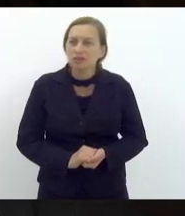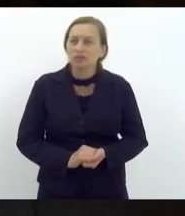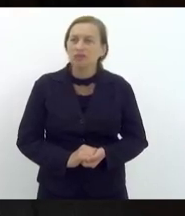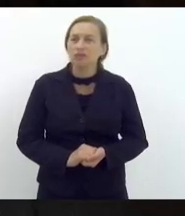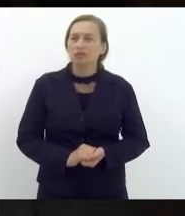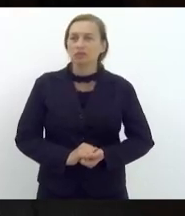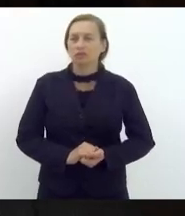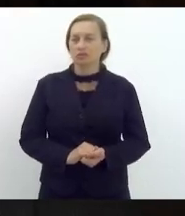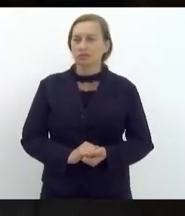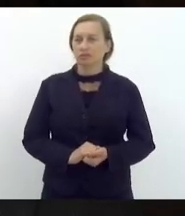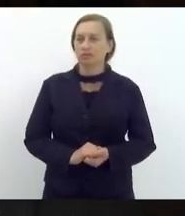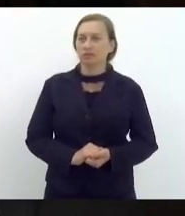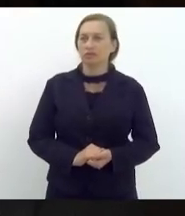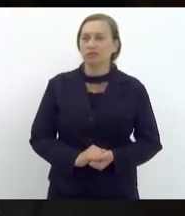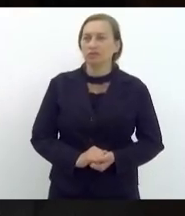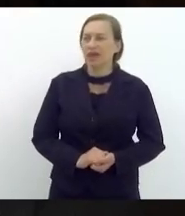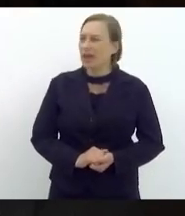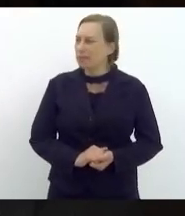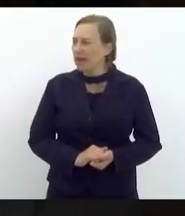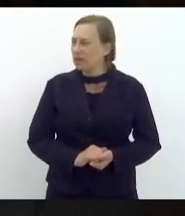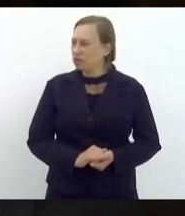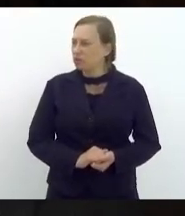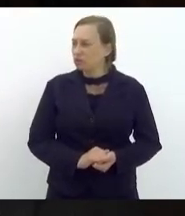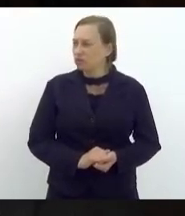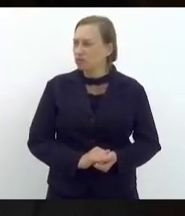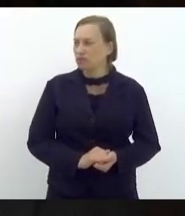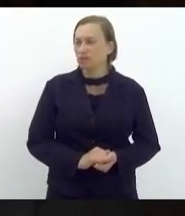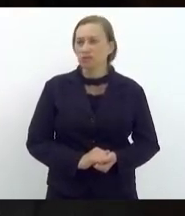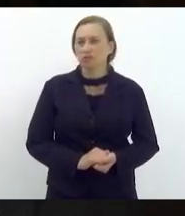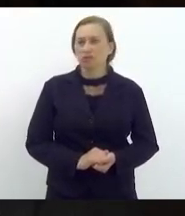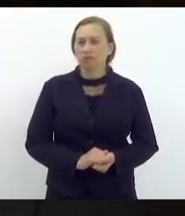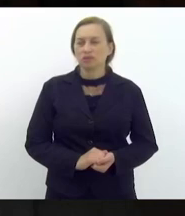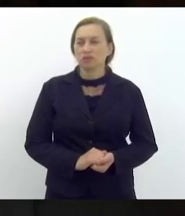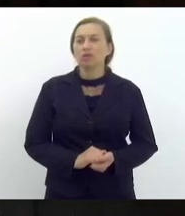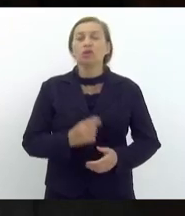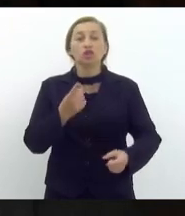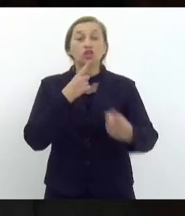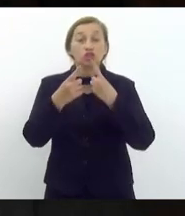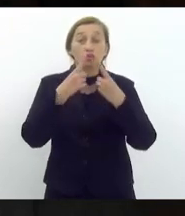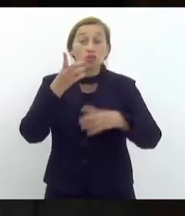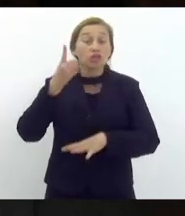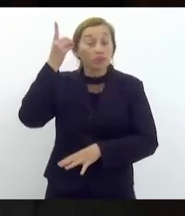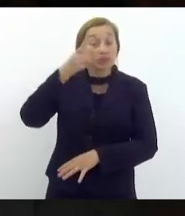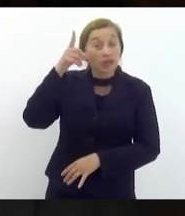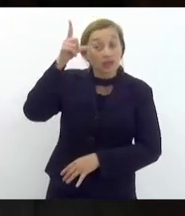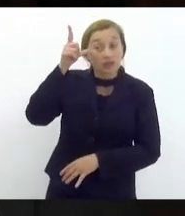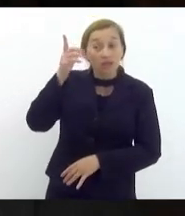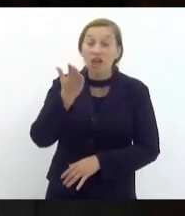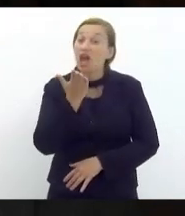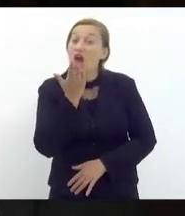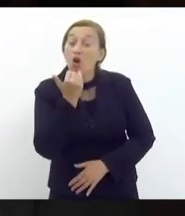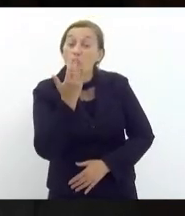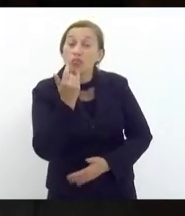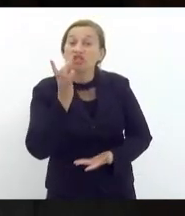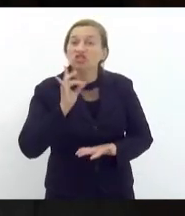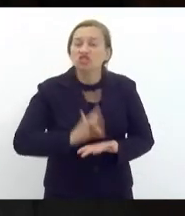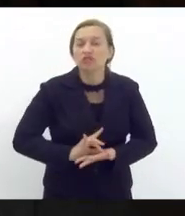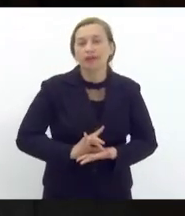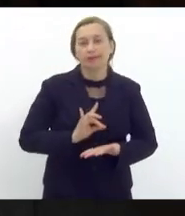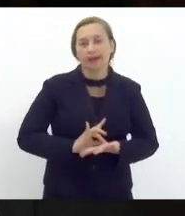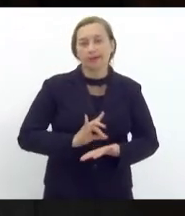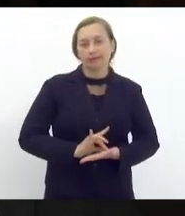do sétimo o que se discute nesse país deputada Lucinha é a comida de verdade